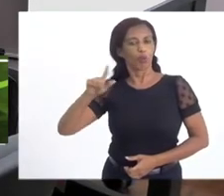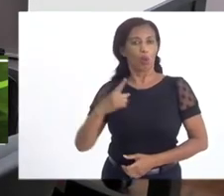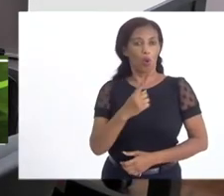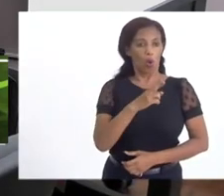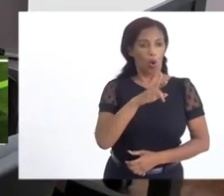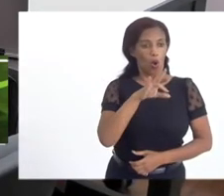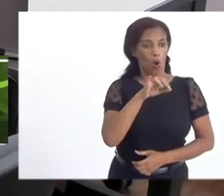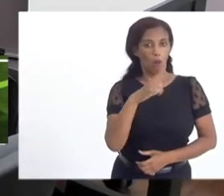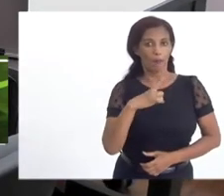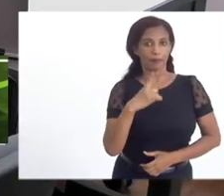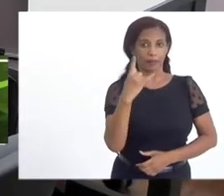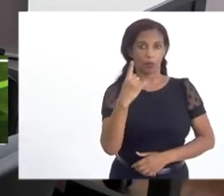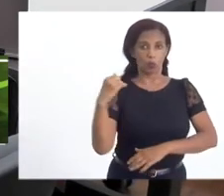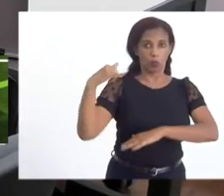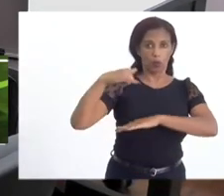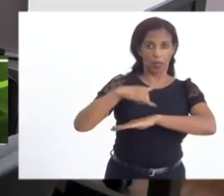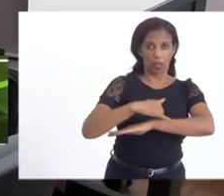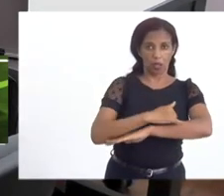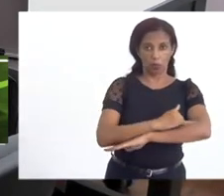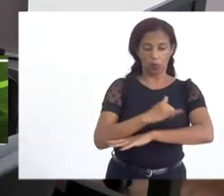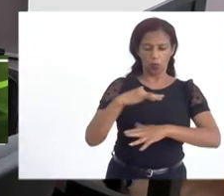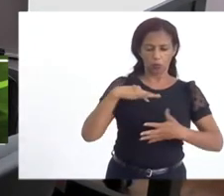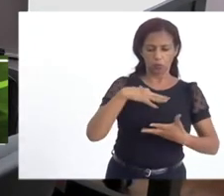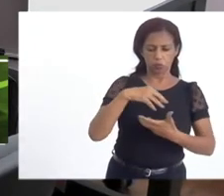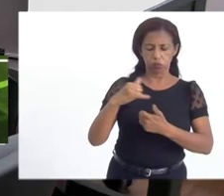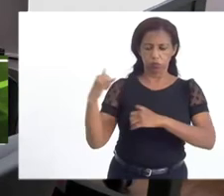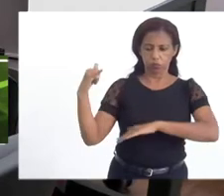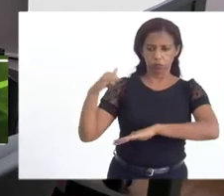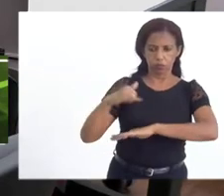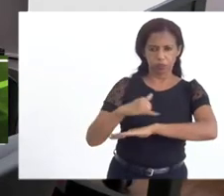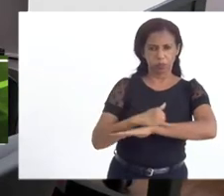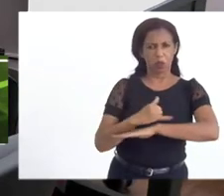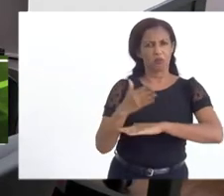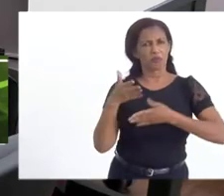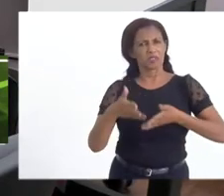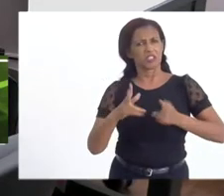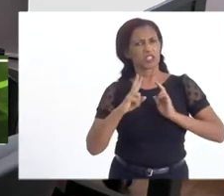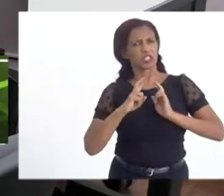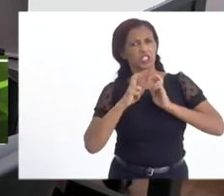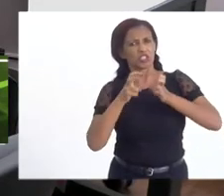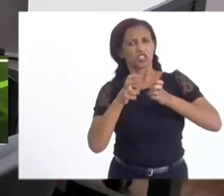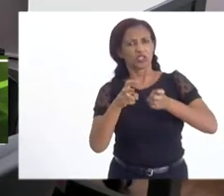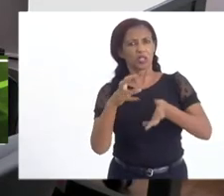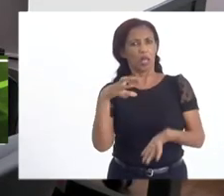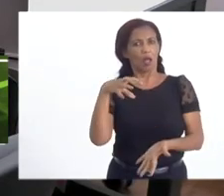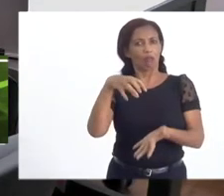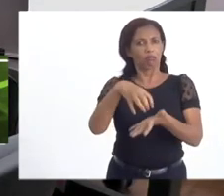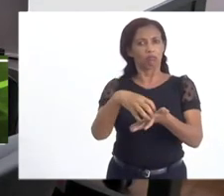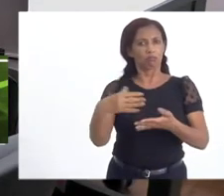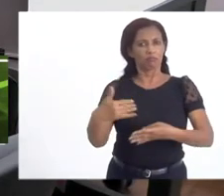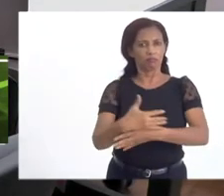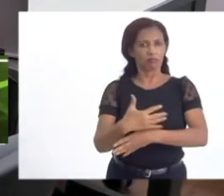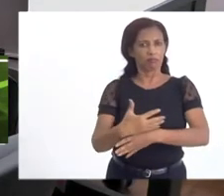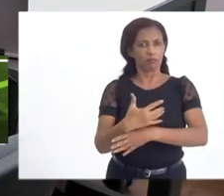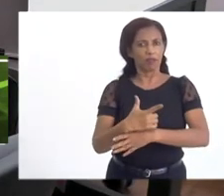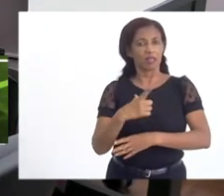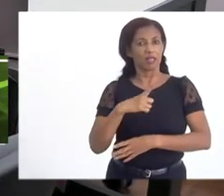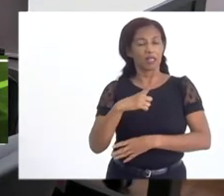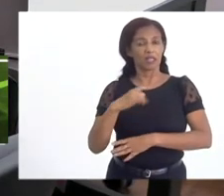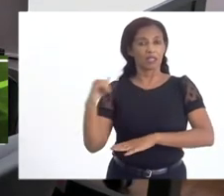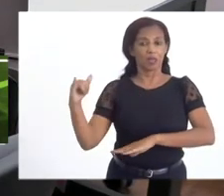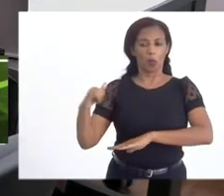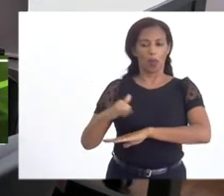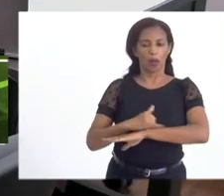o internacional, você chega de trem até o centro da cidade, e tem o aeroporto